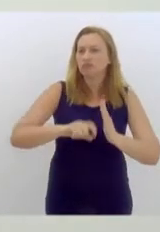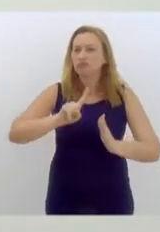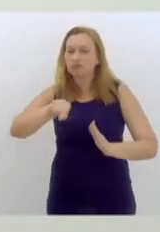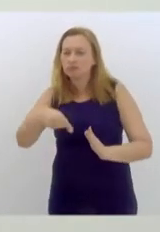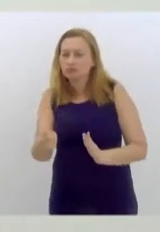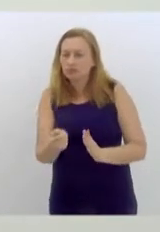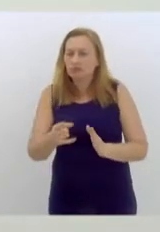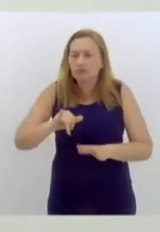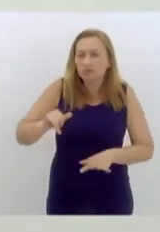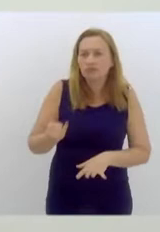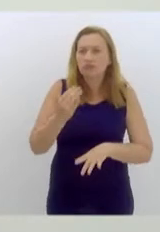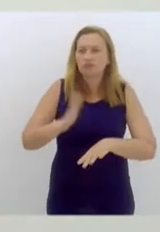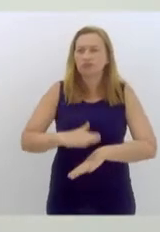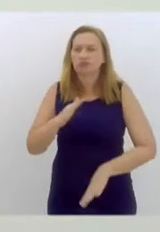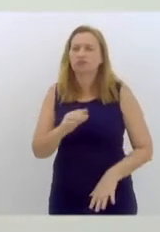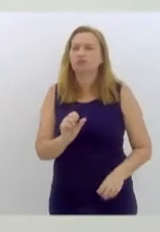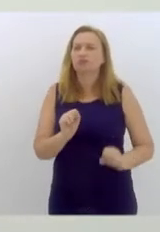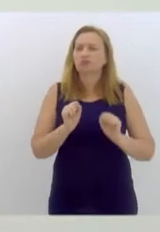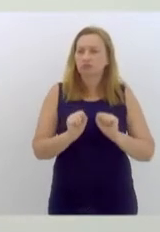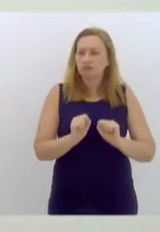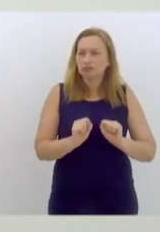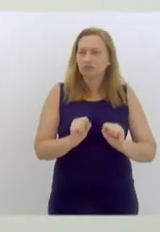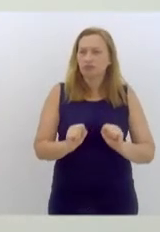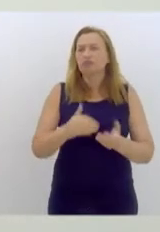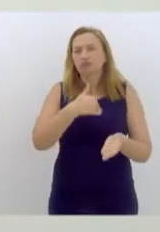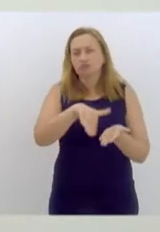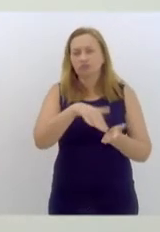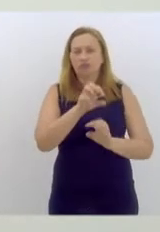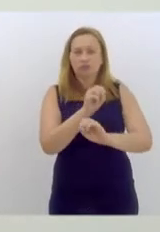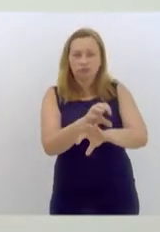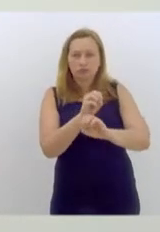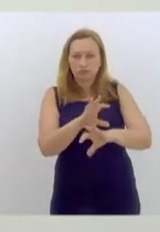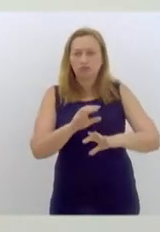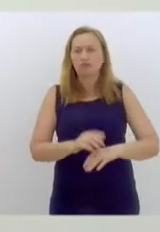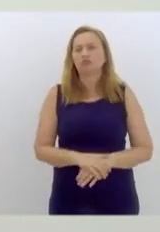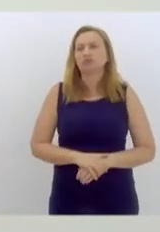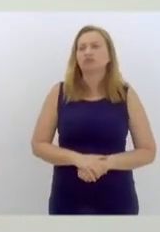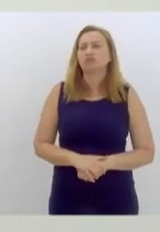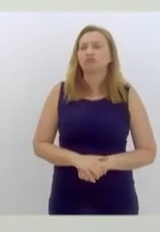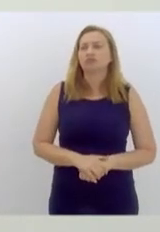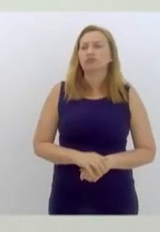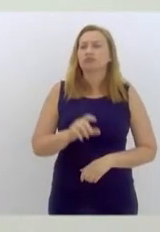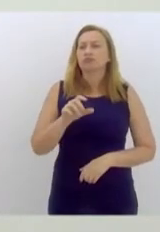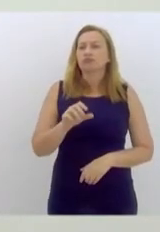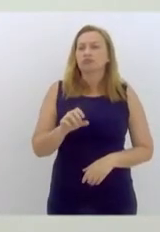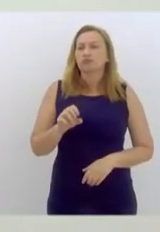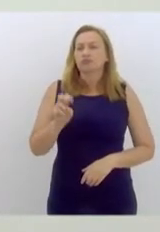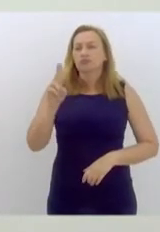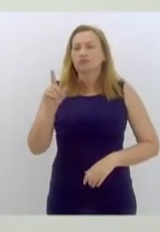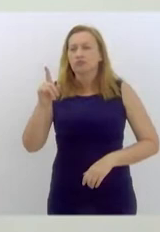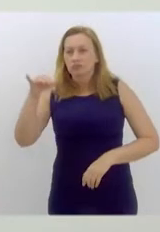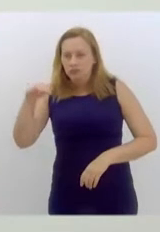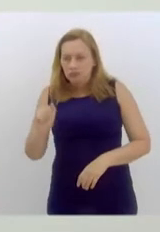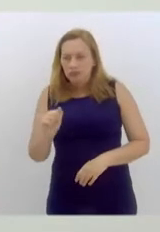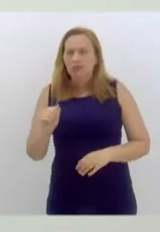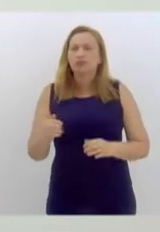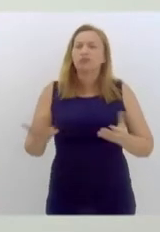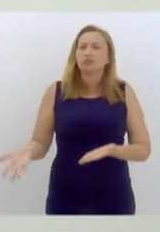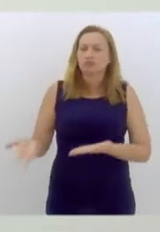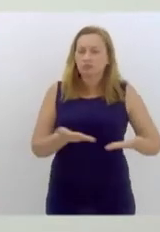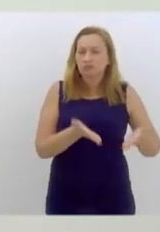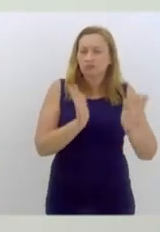tentar aproveitar ao máximo possível as posições da Secretaria de Educação. A Undime foi convidada, né, para hoje, o Fórum Estadual de